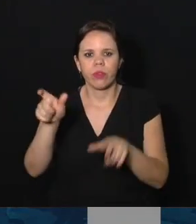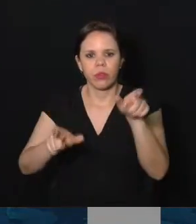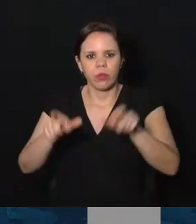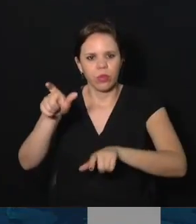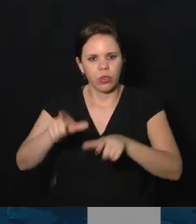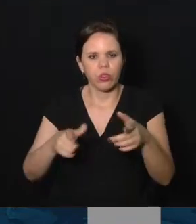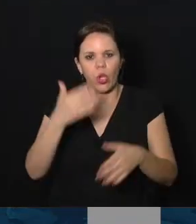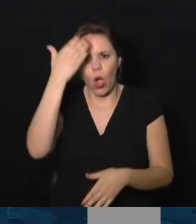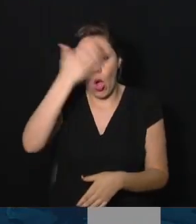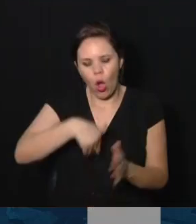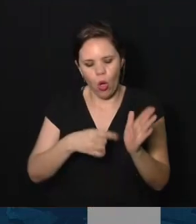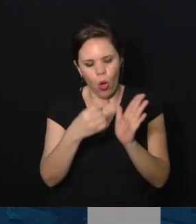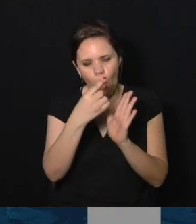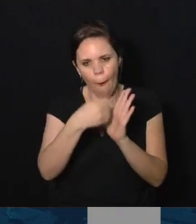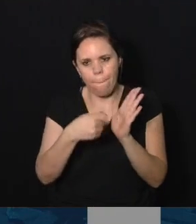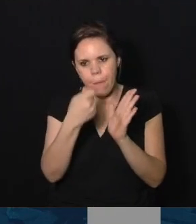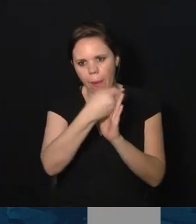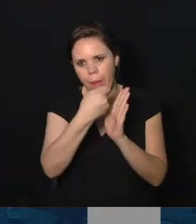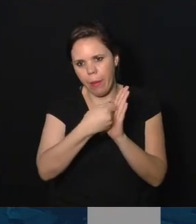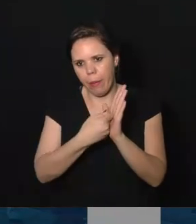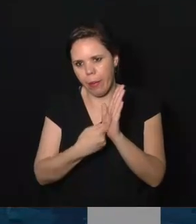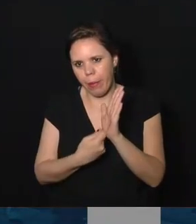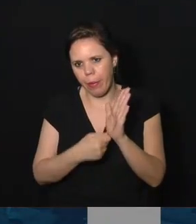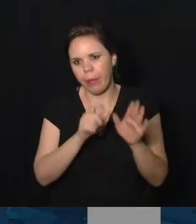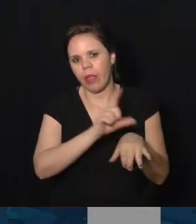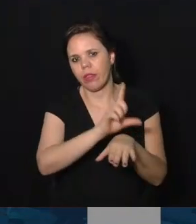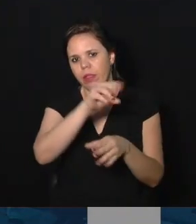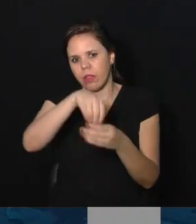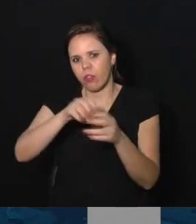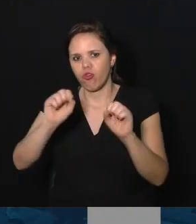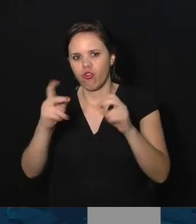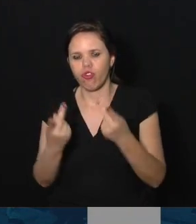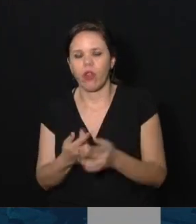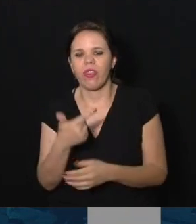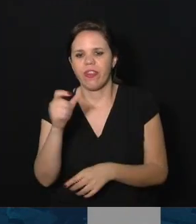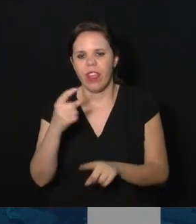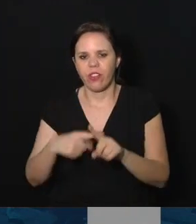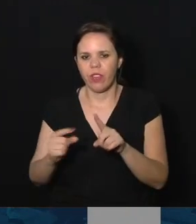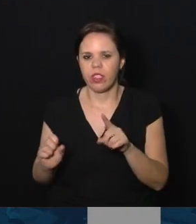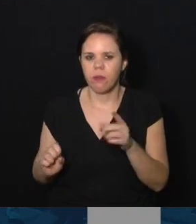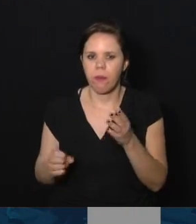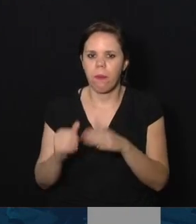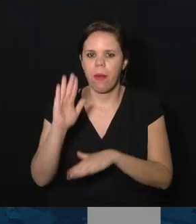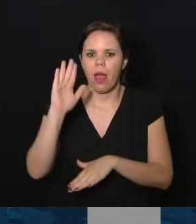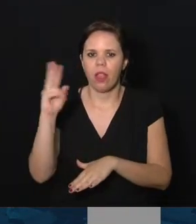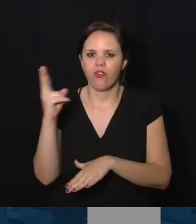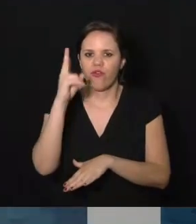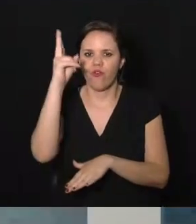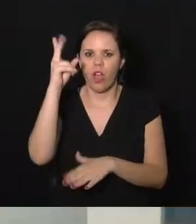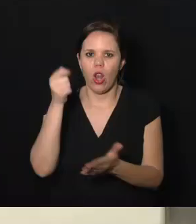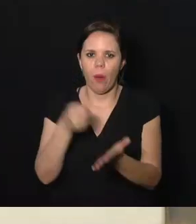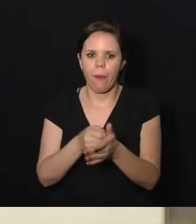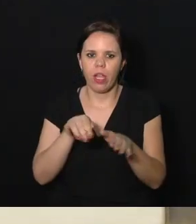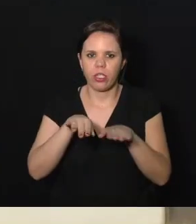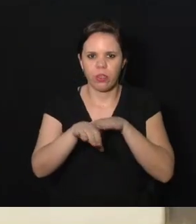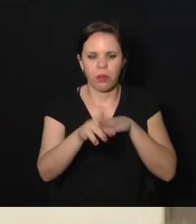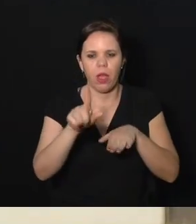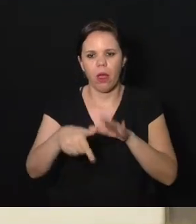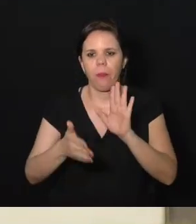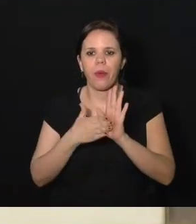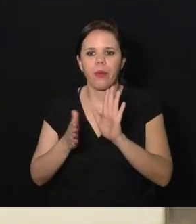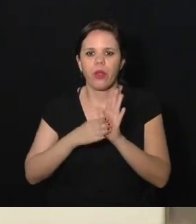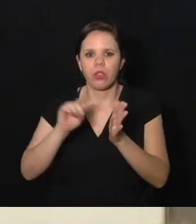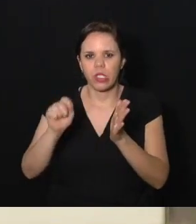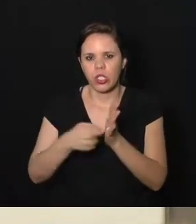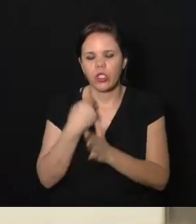que comprovarem despesas nesses estabelecimentos de pelo menos 10 vezes o valor da tarifa. A proposta é